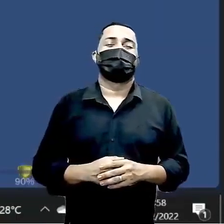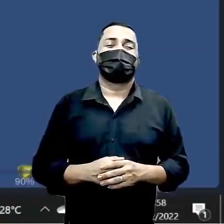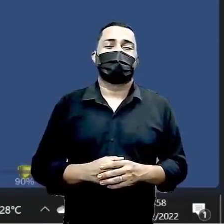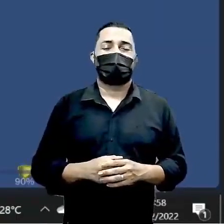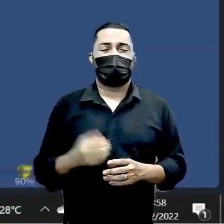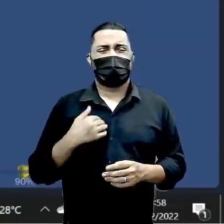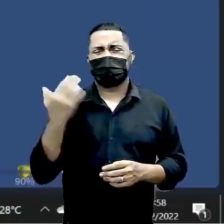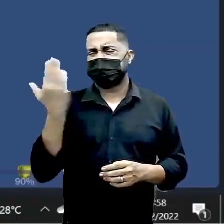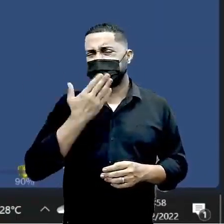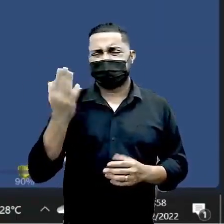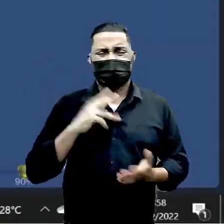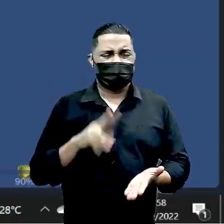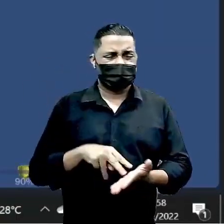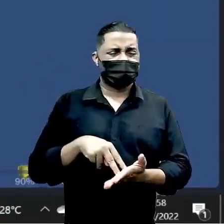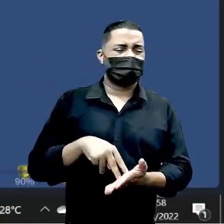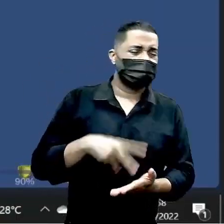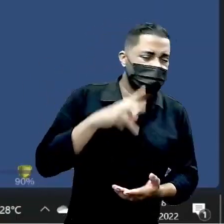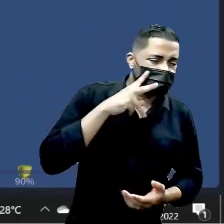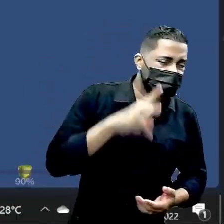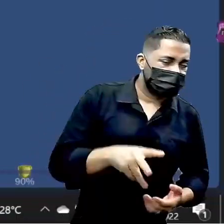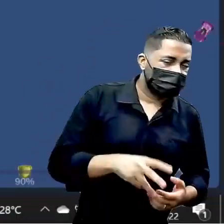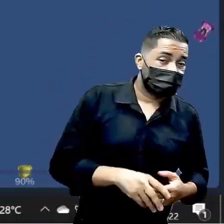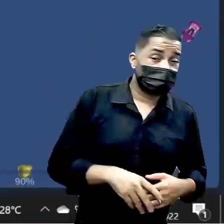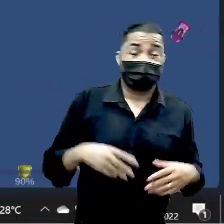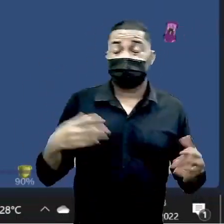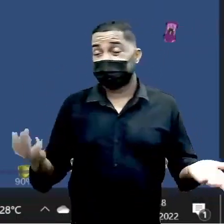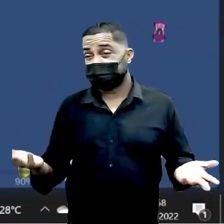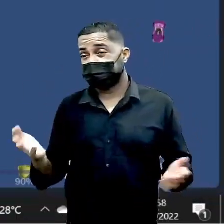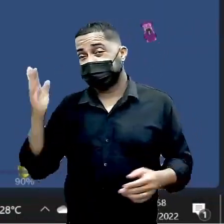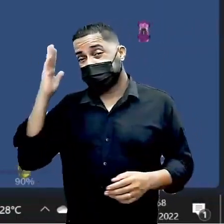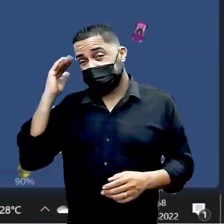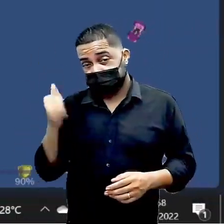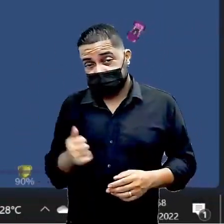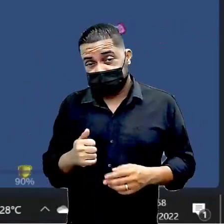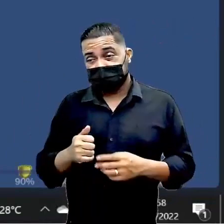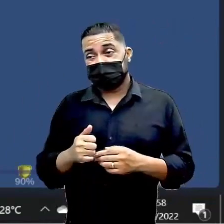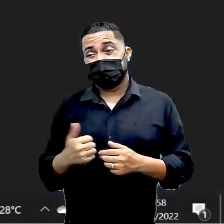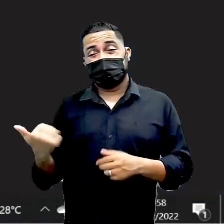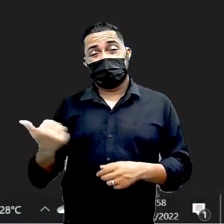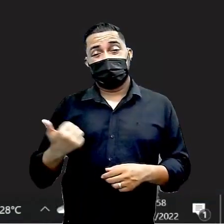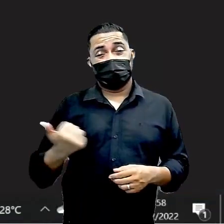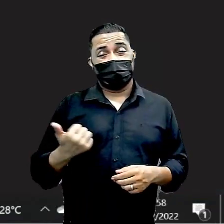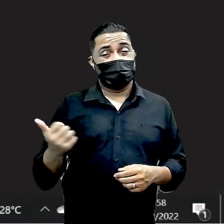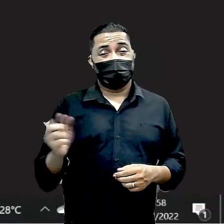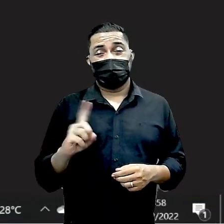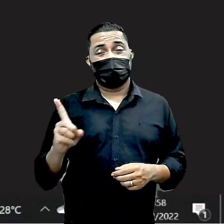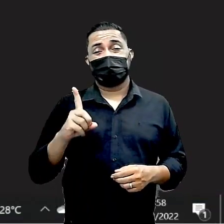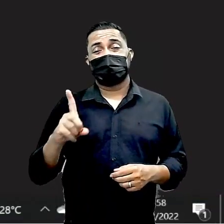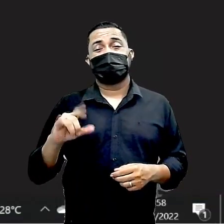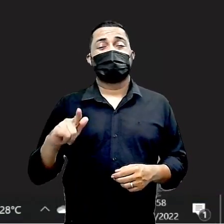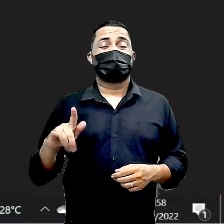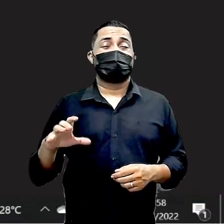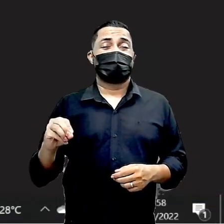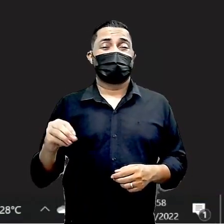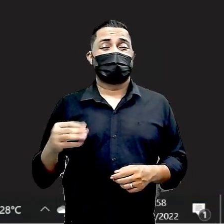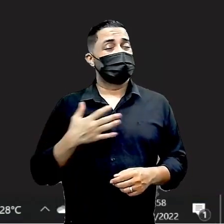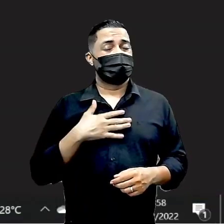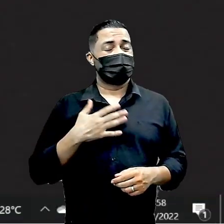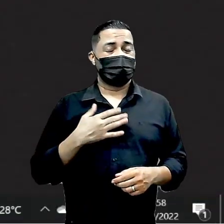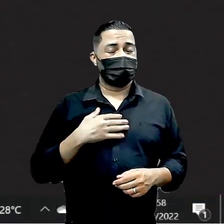Não tô vendo não, eu vou levantar aqui pra ver, viu? Bom, a gente já sabe que carona já não se pega com dinheiro, né? Meu negócio é